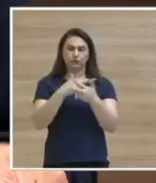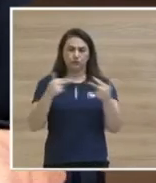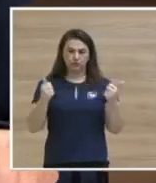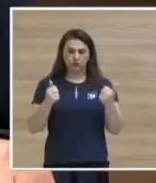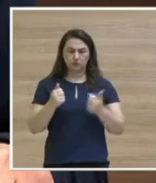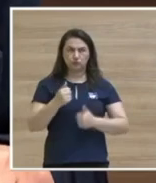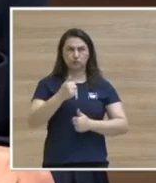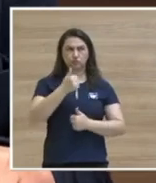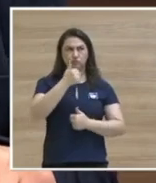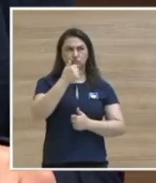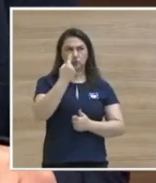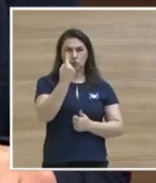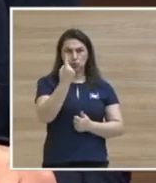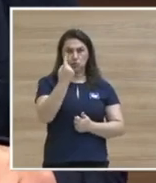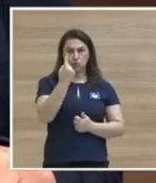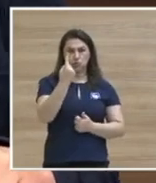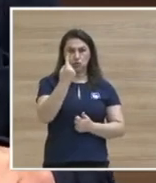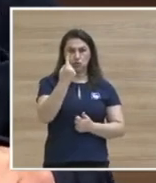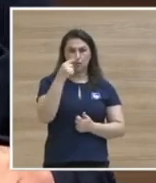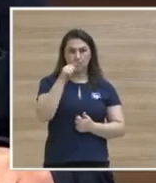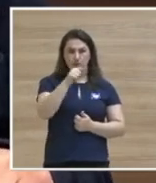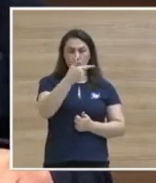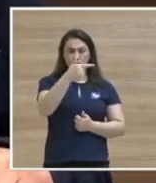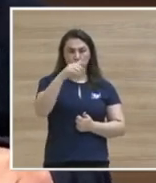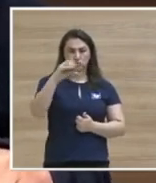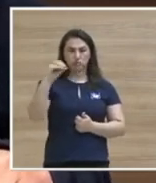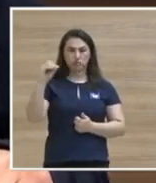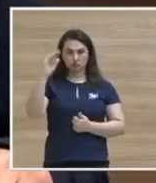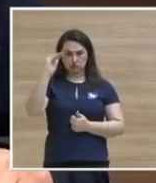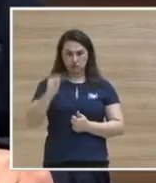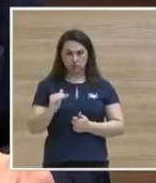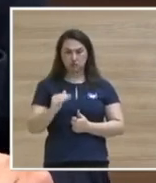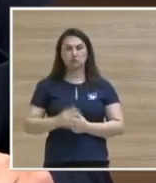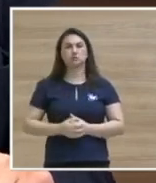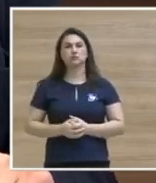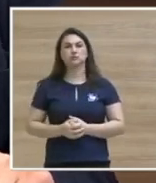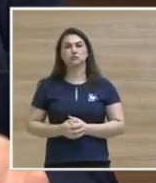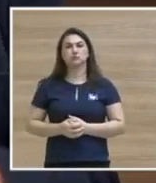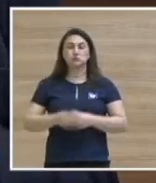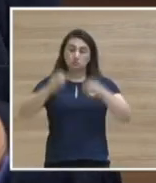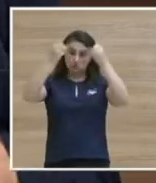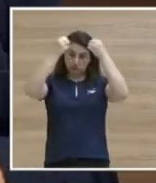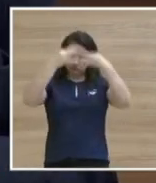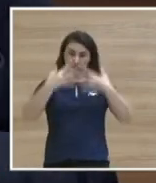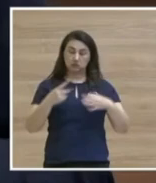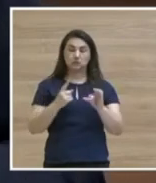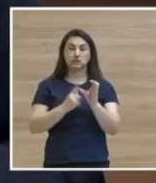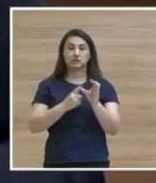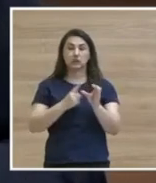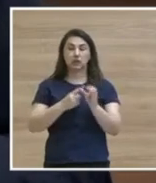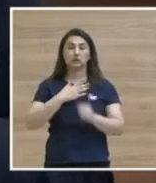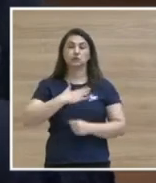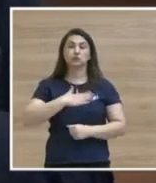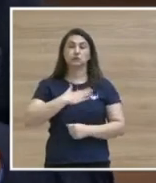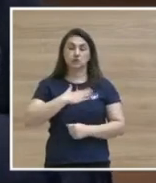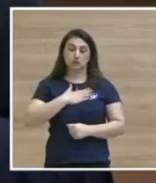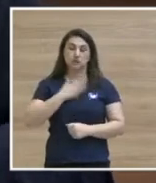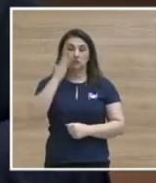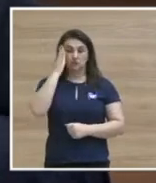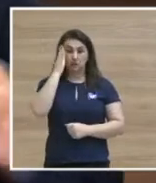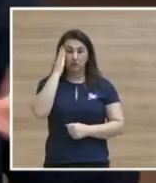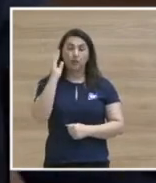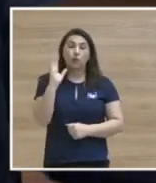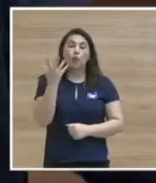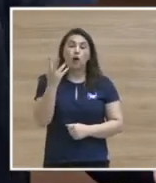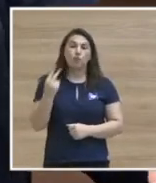eram um milhão e duzentos caiu para 824 nós estamos reduzindo é uma explicação que a cidade também gostaria de ter qual é o